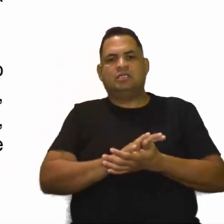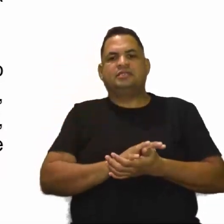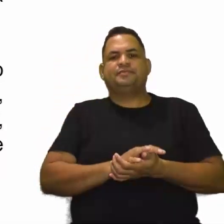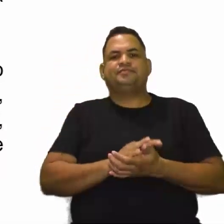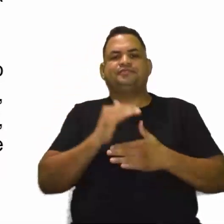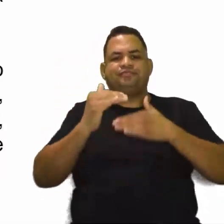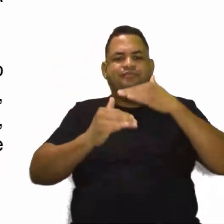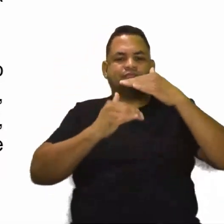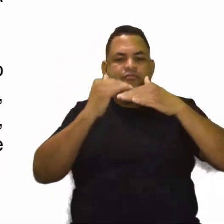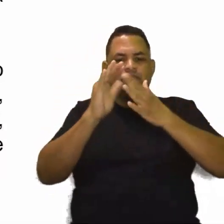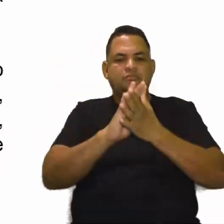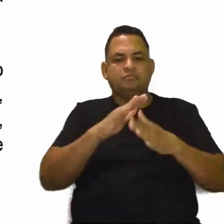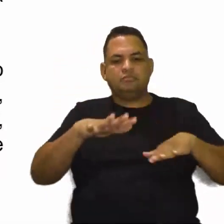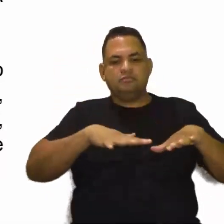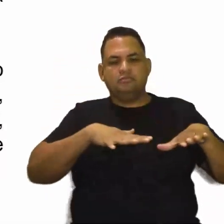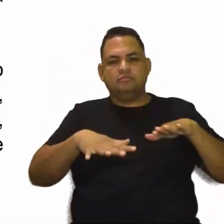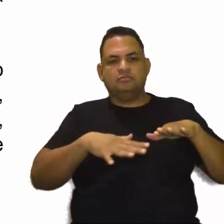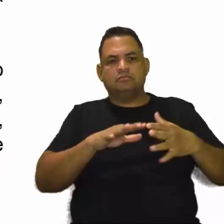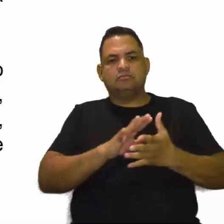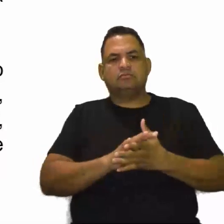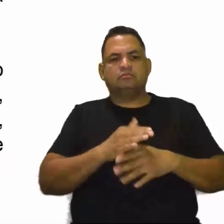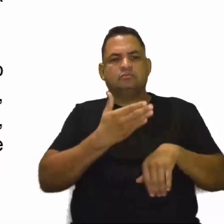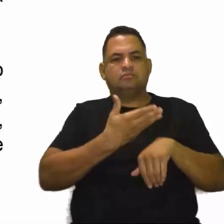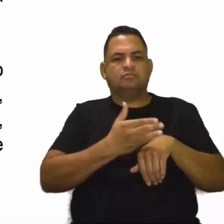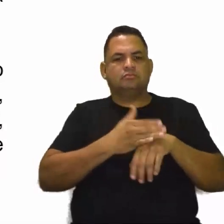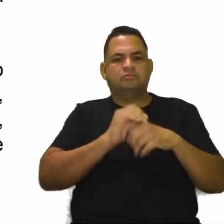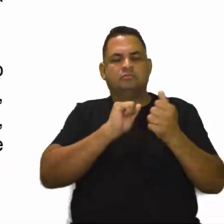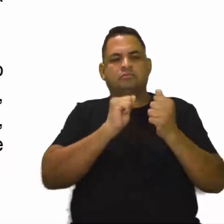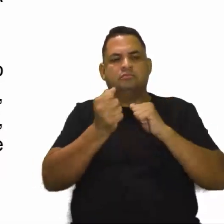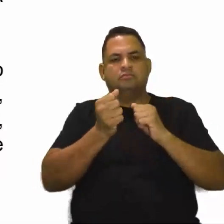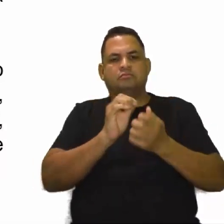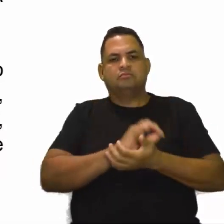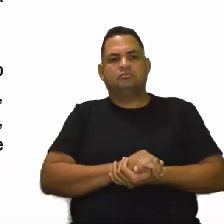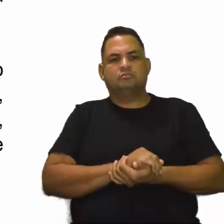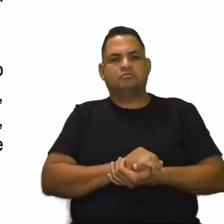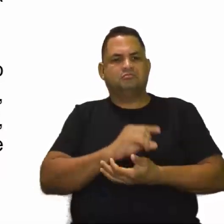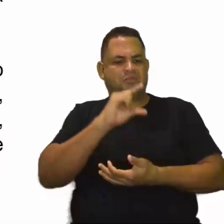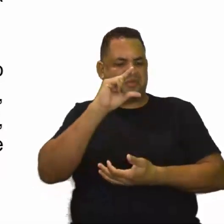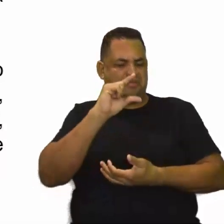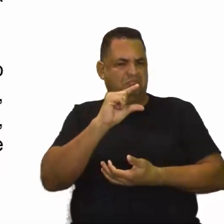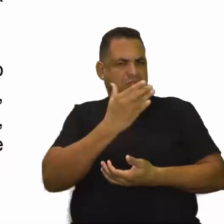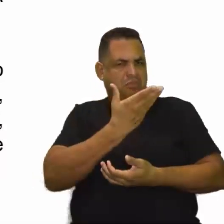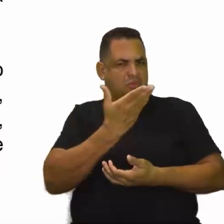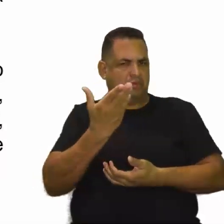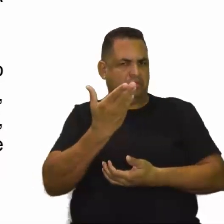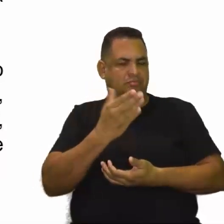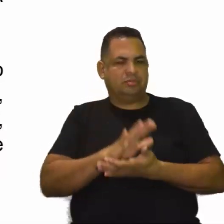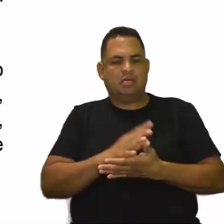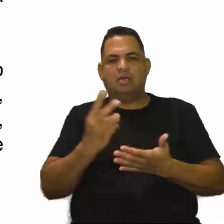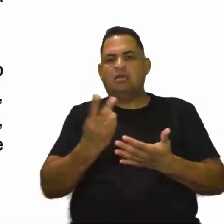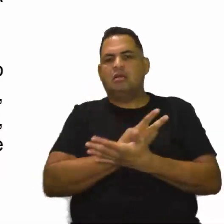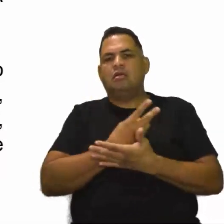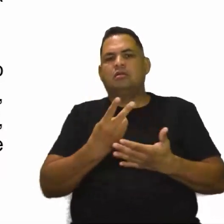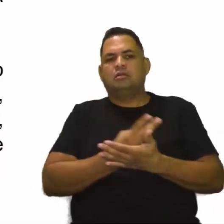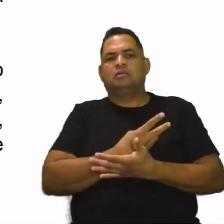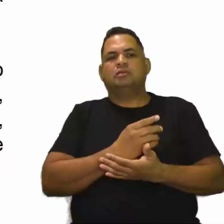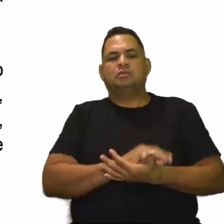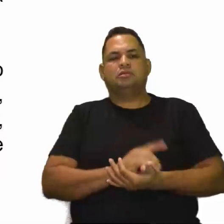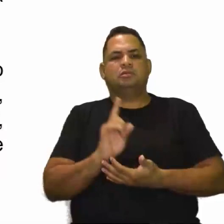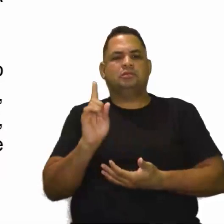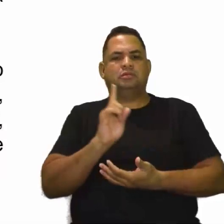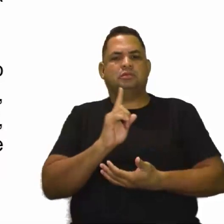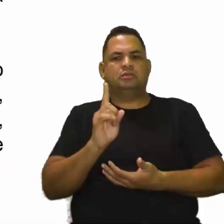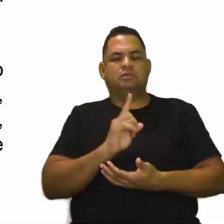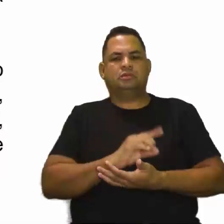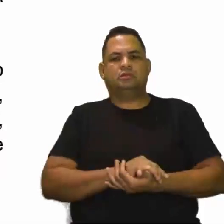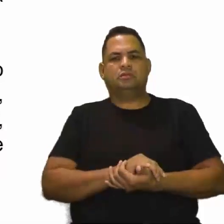no desenvolvimento motor, no treinamento esportivo. Então, esse pouco eficaz aqui está incorreto. Então, não é